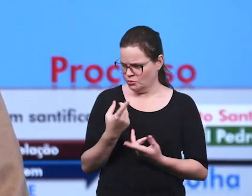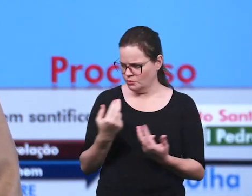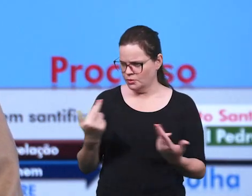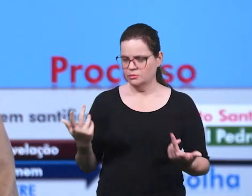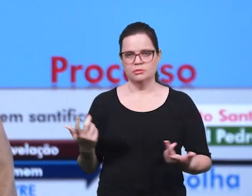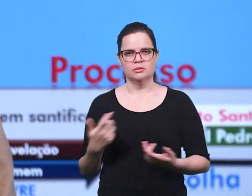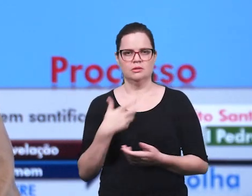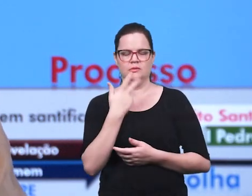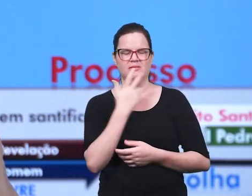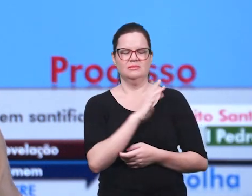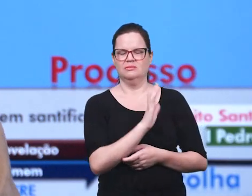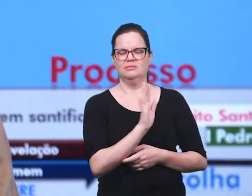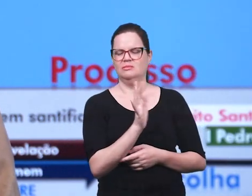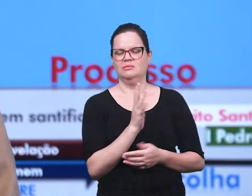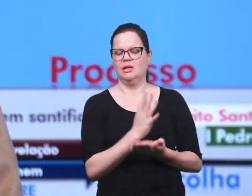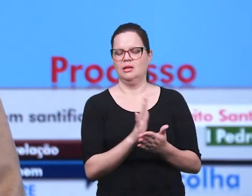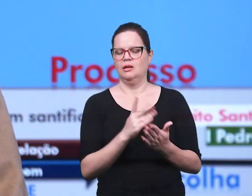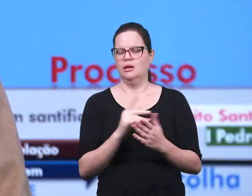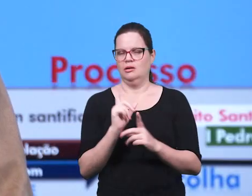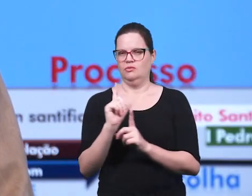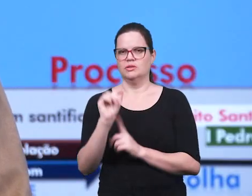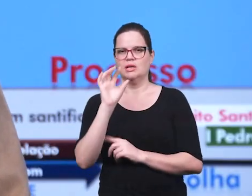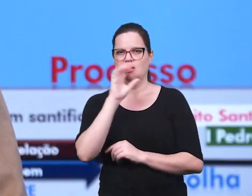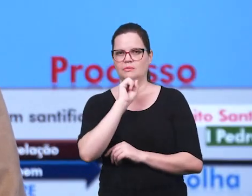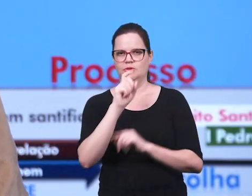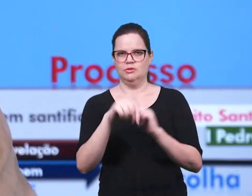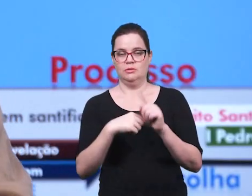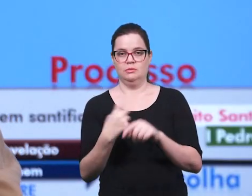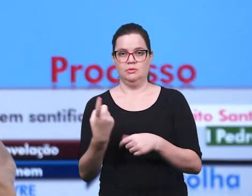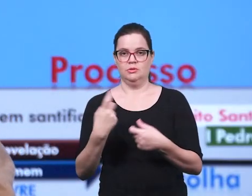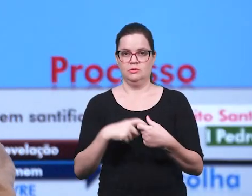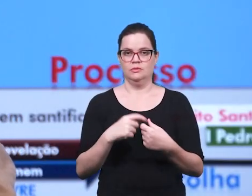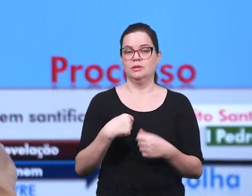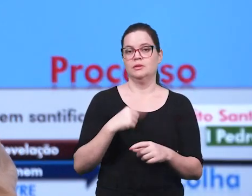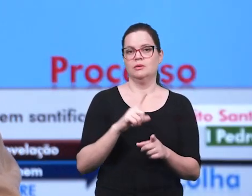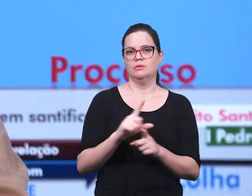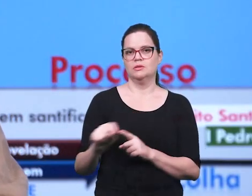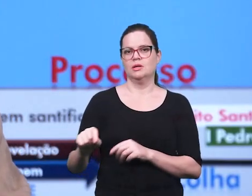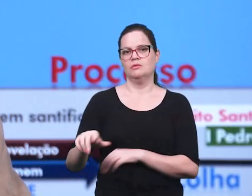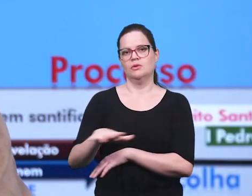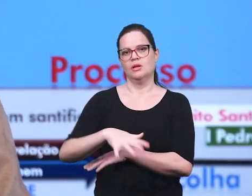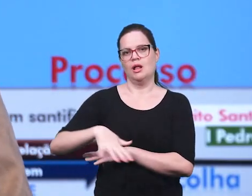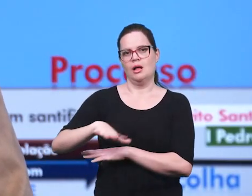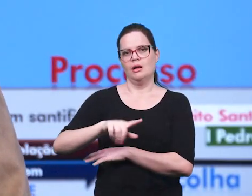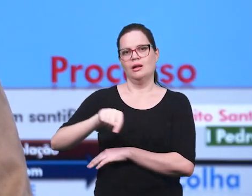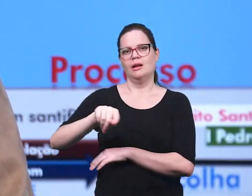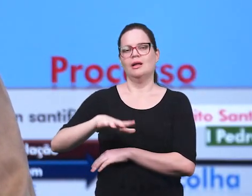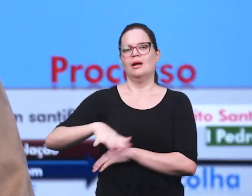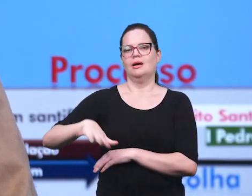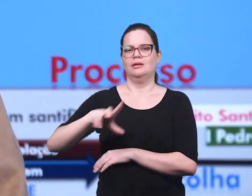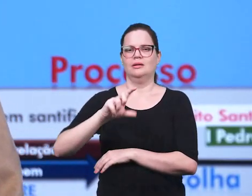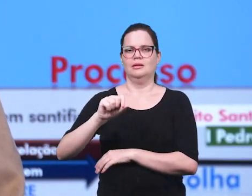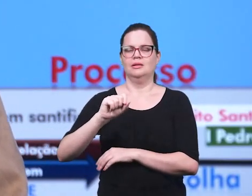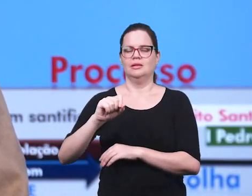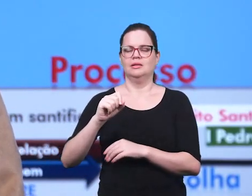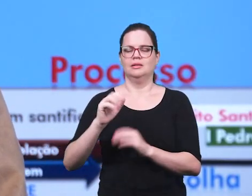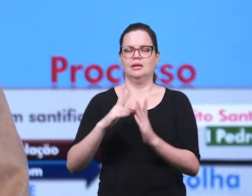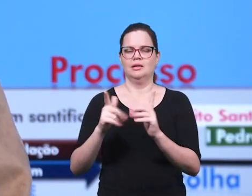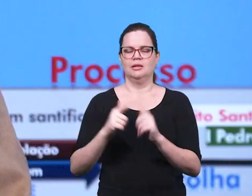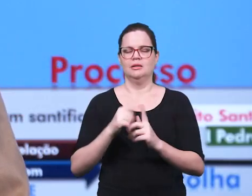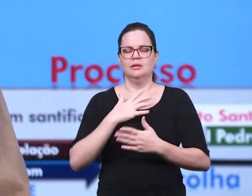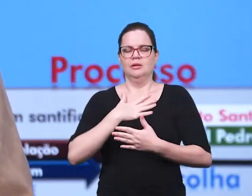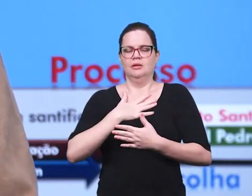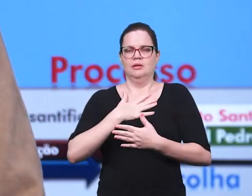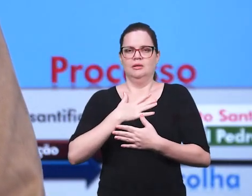Eu falei que não era nada, que só ia sair um pouco e já voltava. Então eu saí, fui para o pátio da igreja. Quando parei, me contive e voltei.